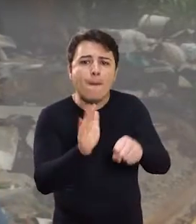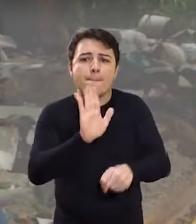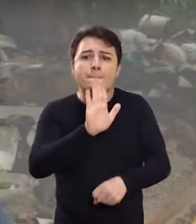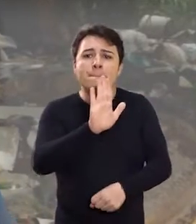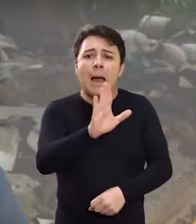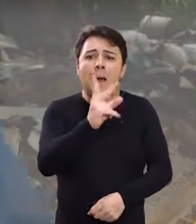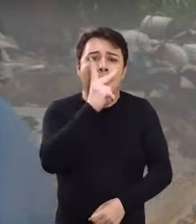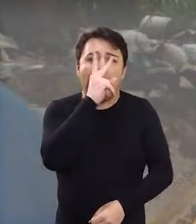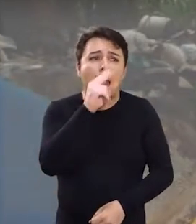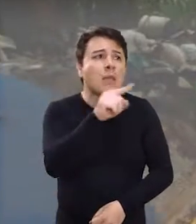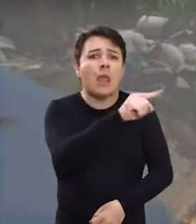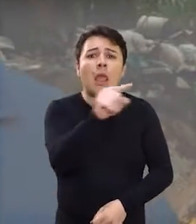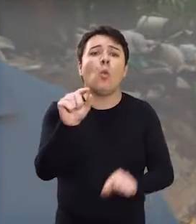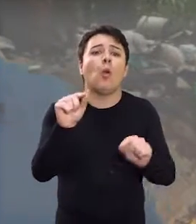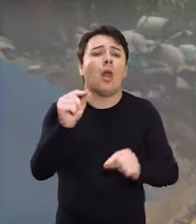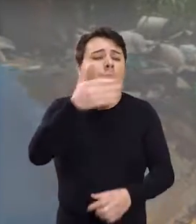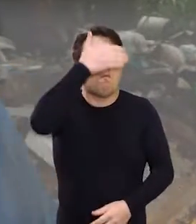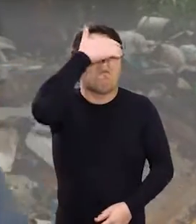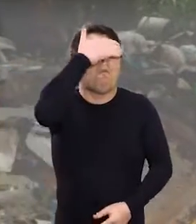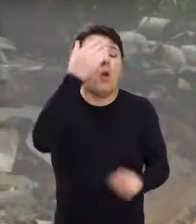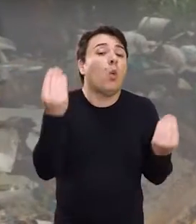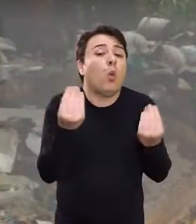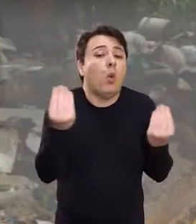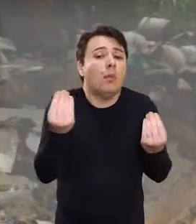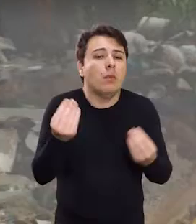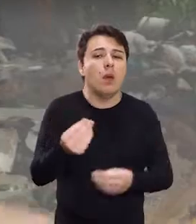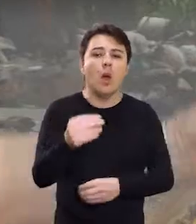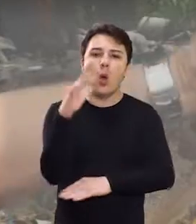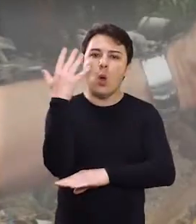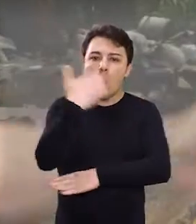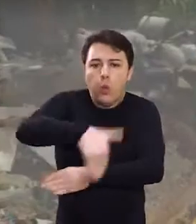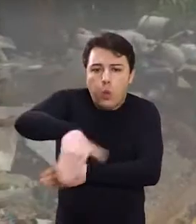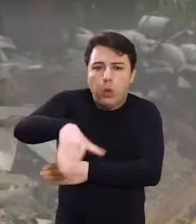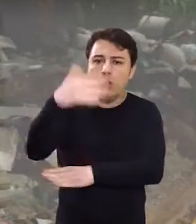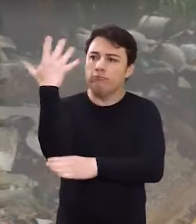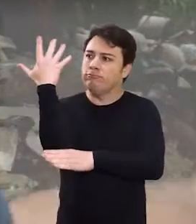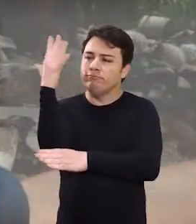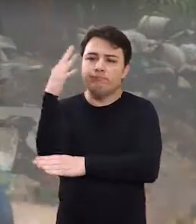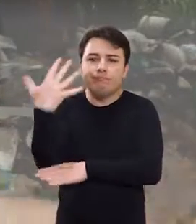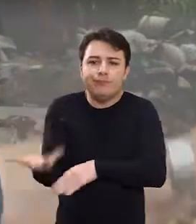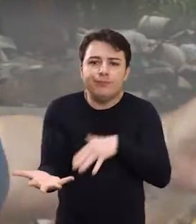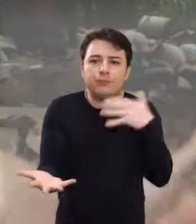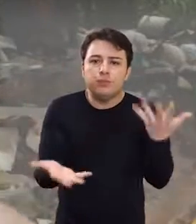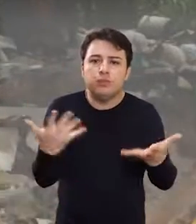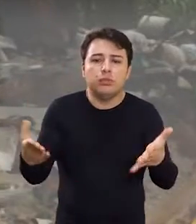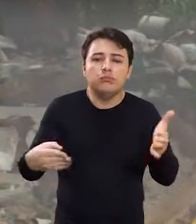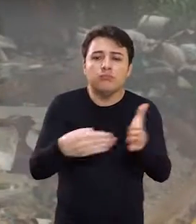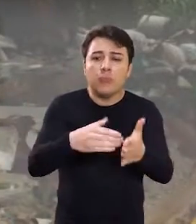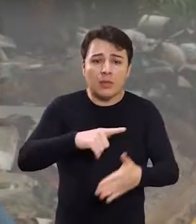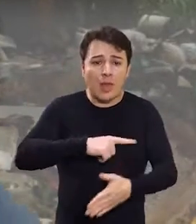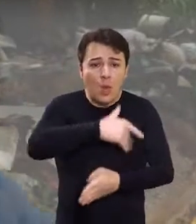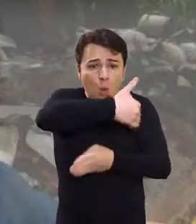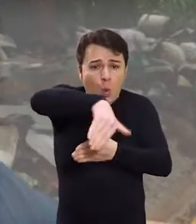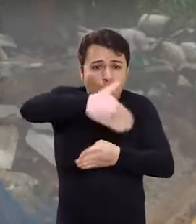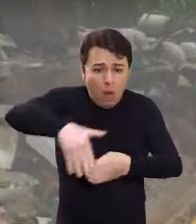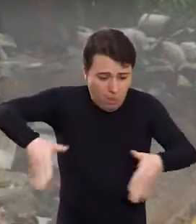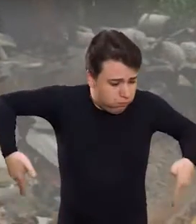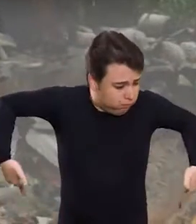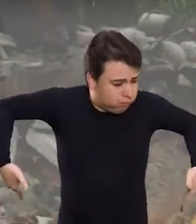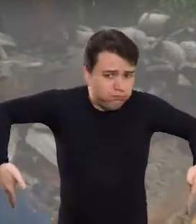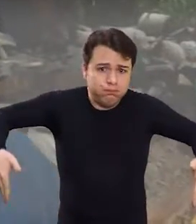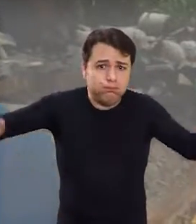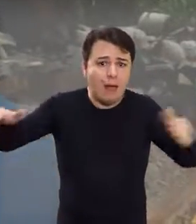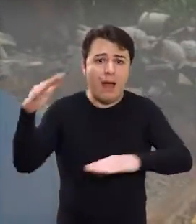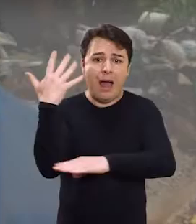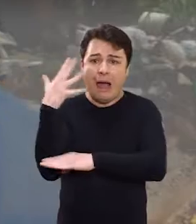noite aqui é queimar para tirar o cobre e ninguém vê nada barreira barragem de galho aqui no meio você ver toda